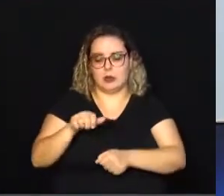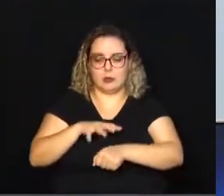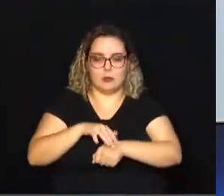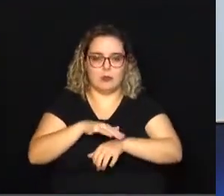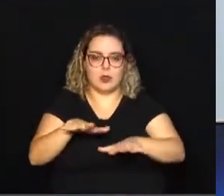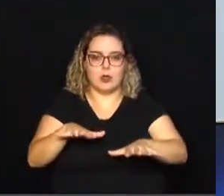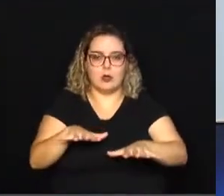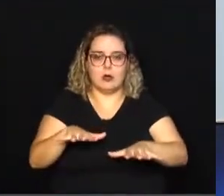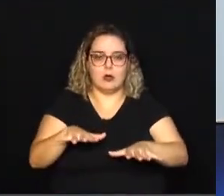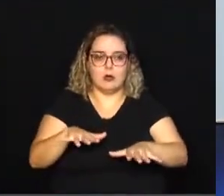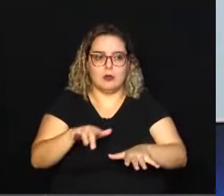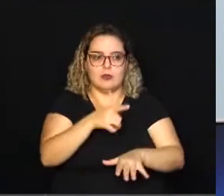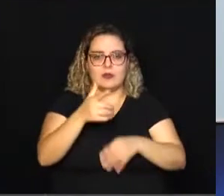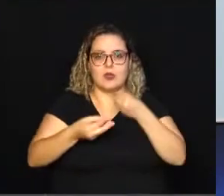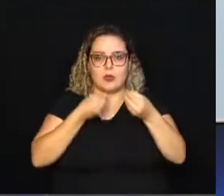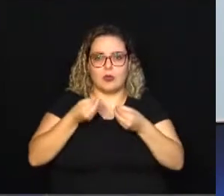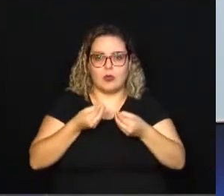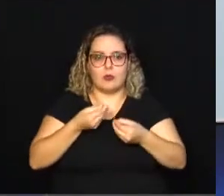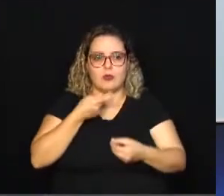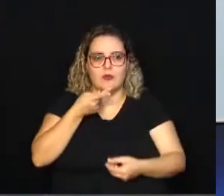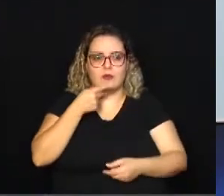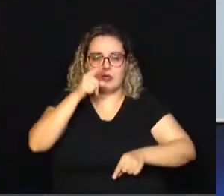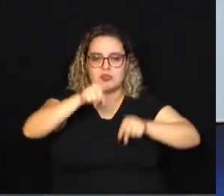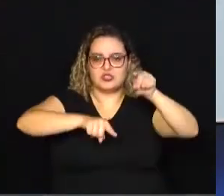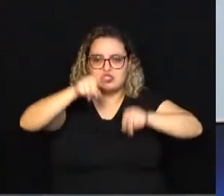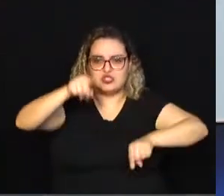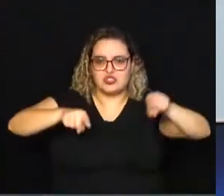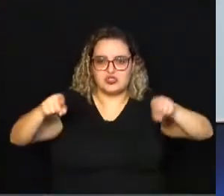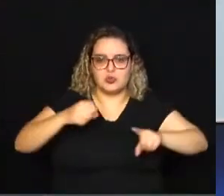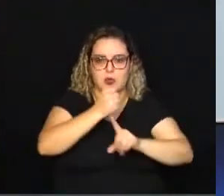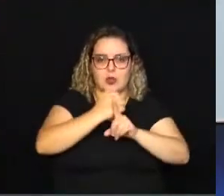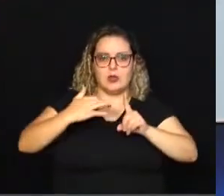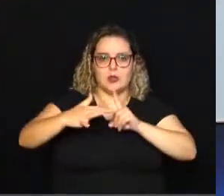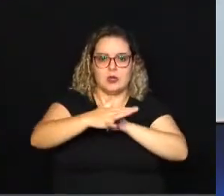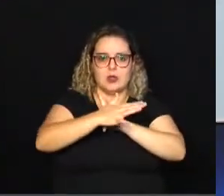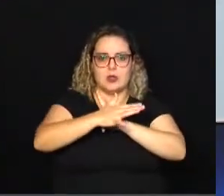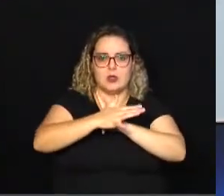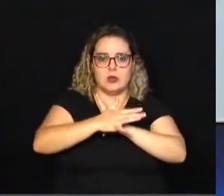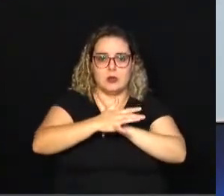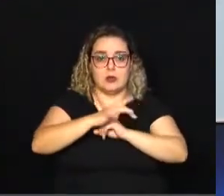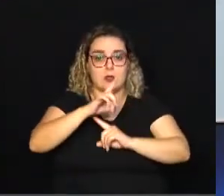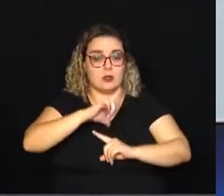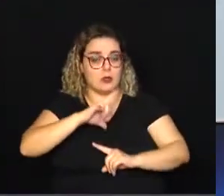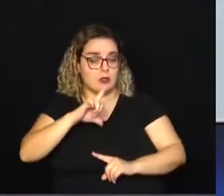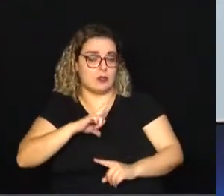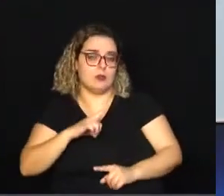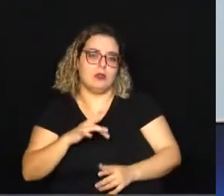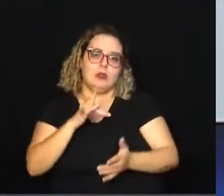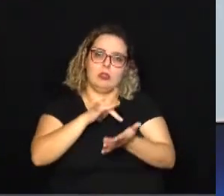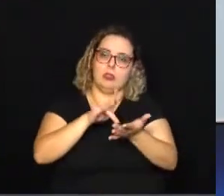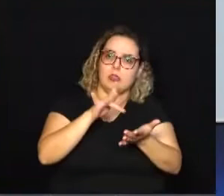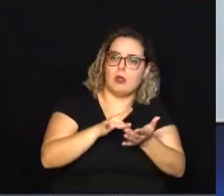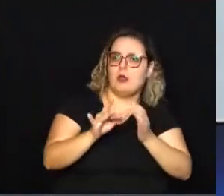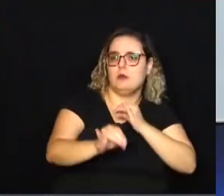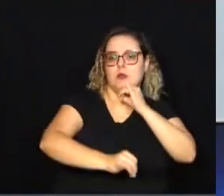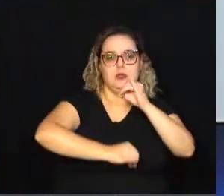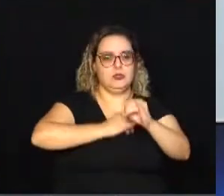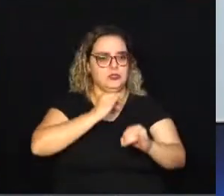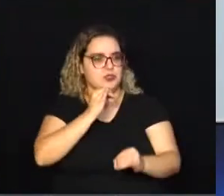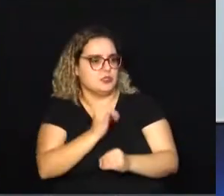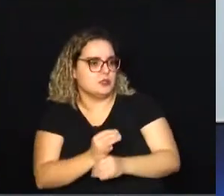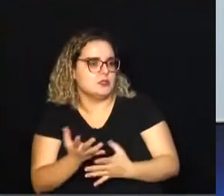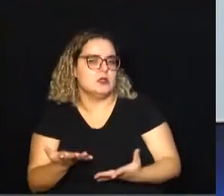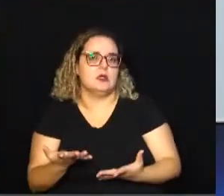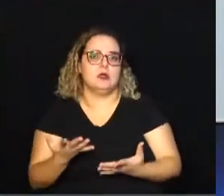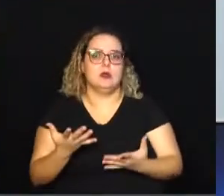amplo espaço, tempo, consegue estudar. Mas quem mora com inúmeras pessoas, a criança que não tem